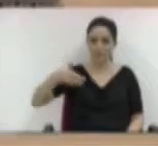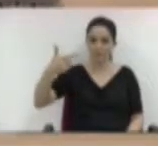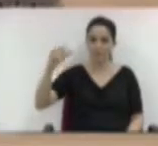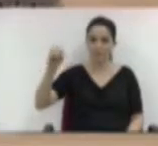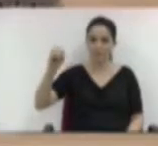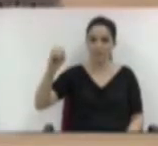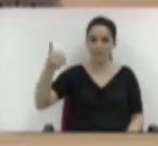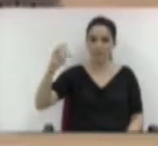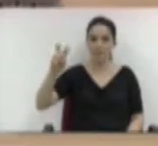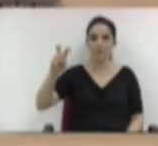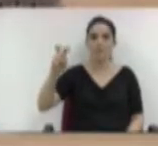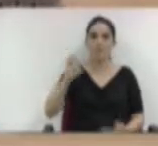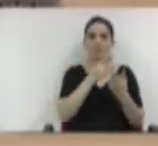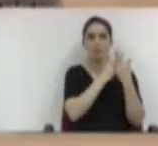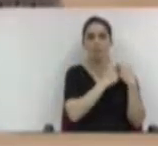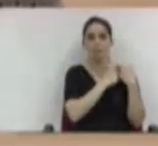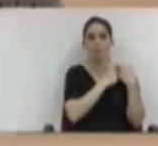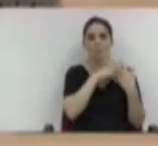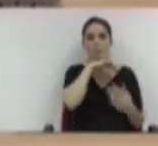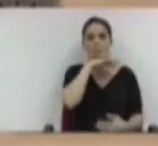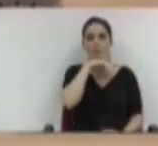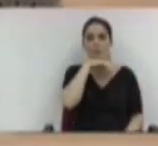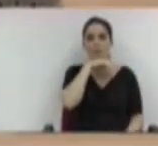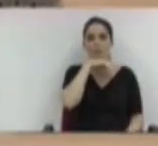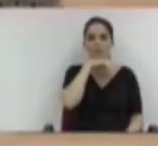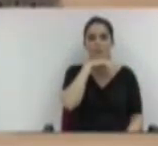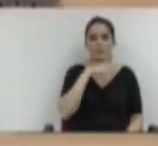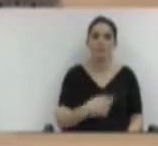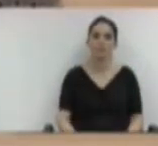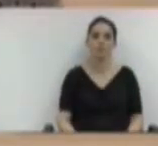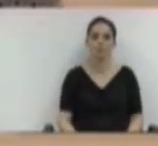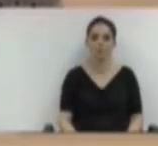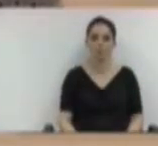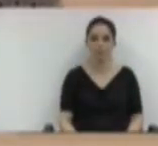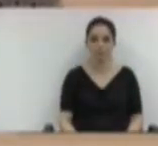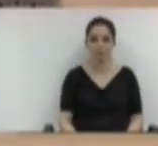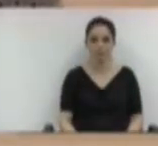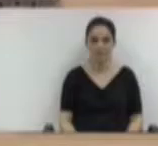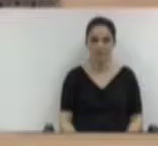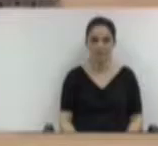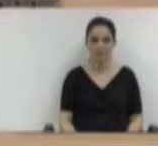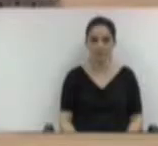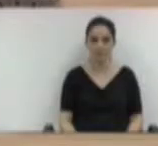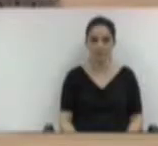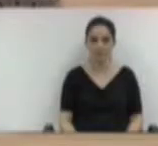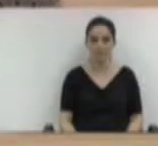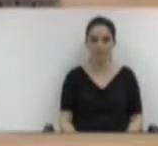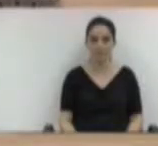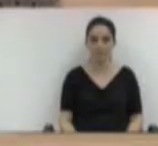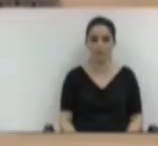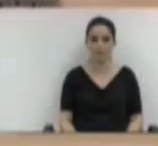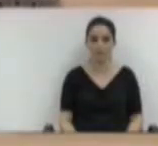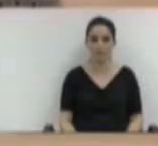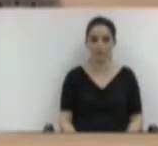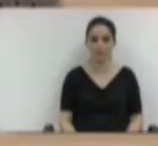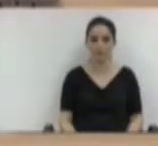896/2015, autor vereador André Henrique da Silva.